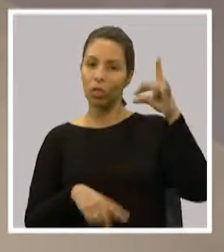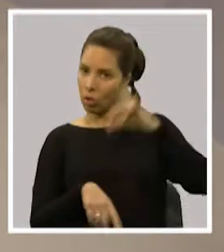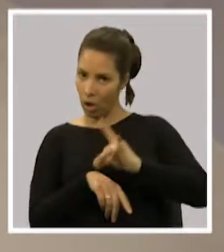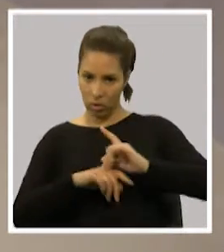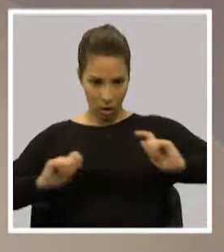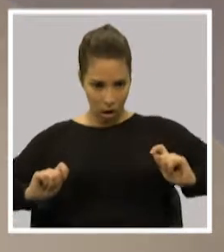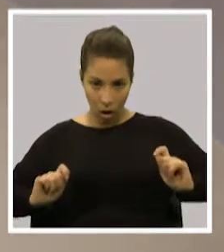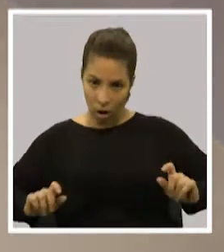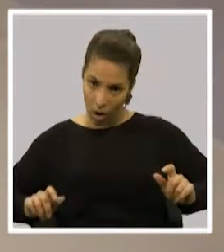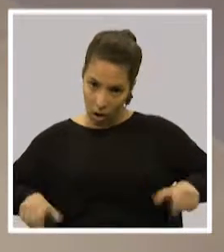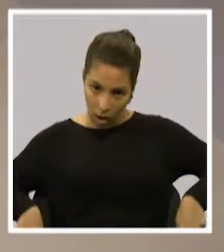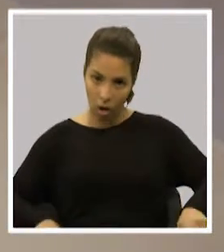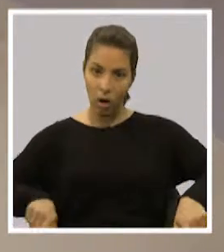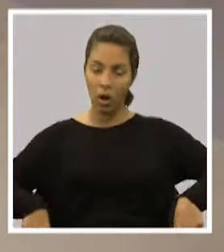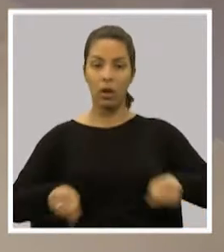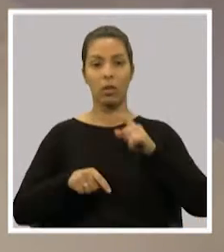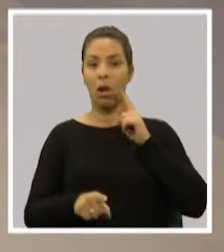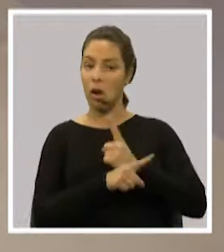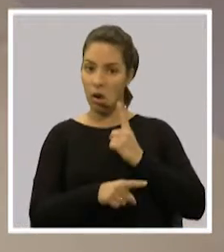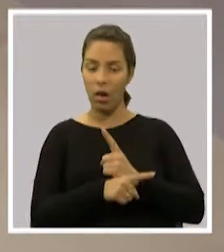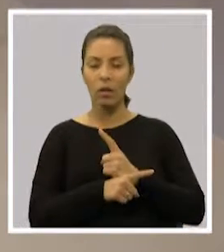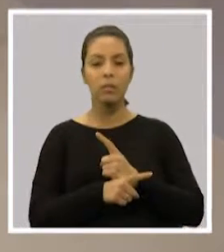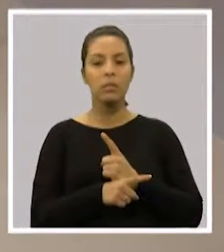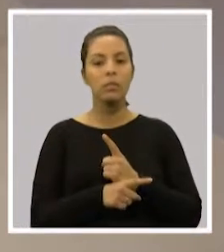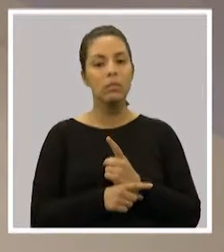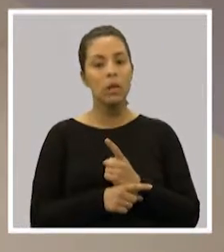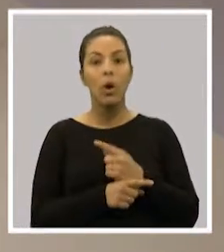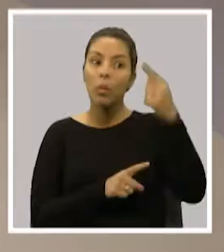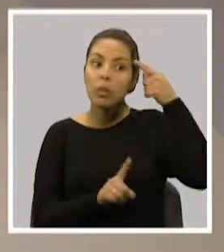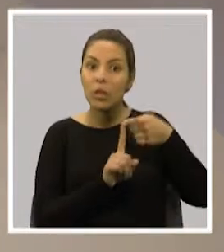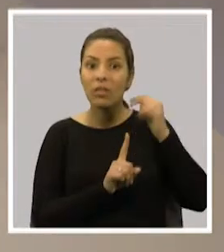já de cadeira de rodas, e o objetivo principal era